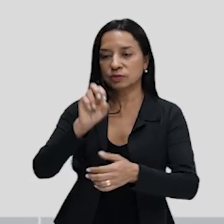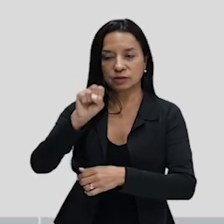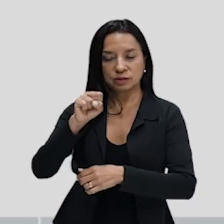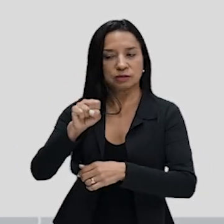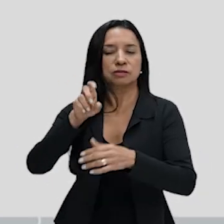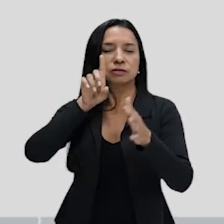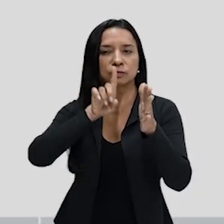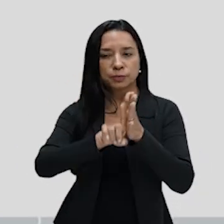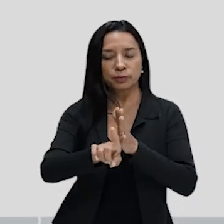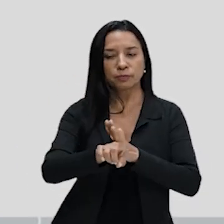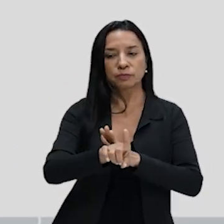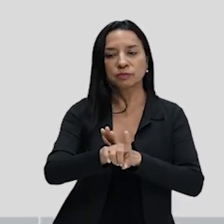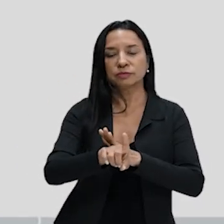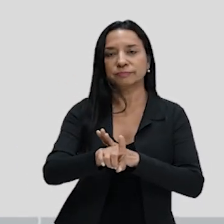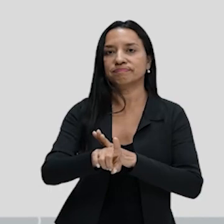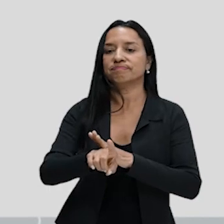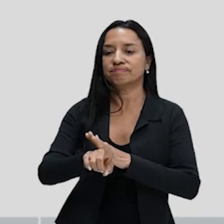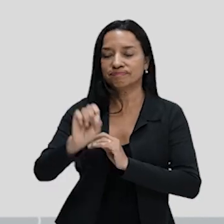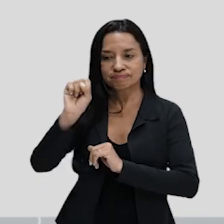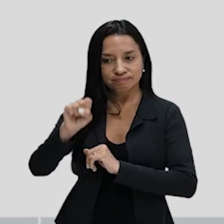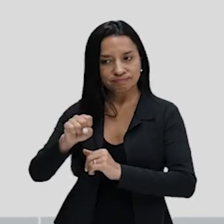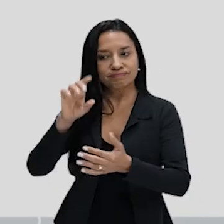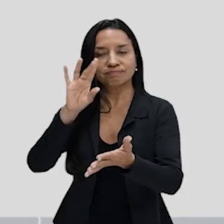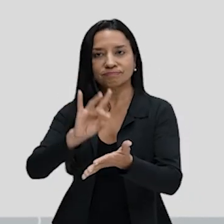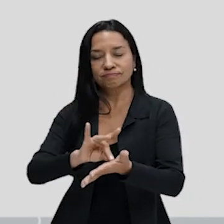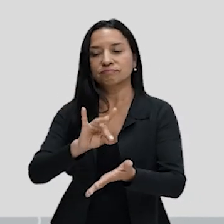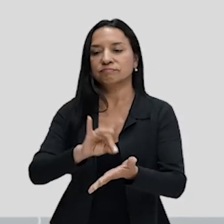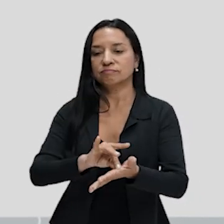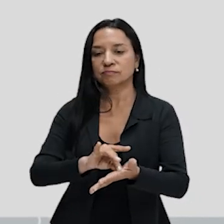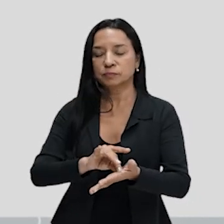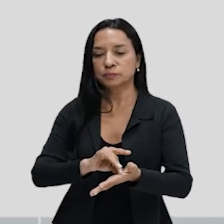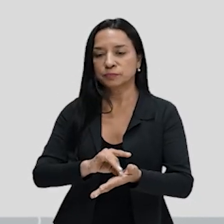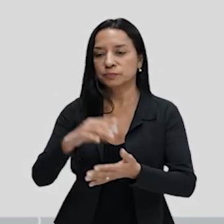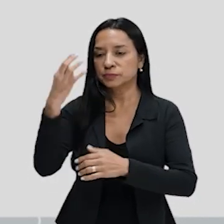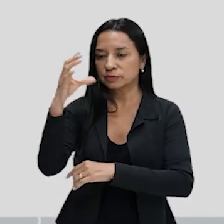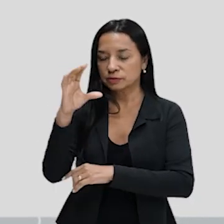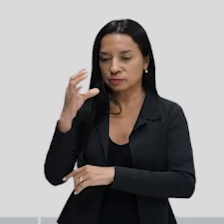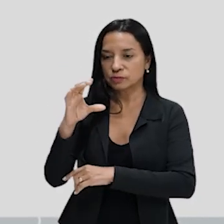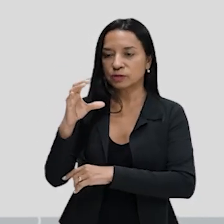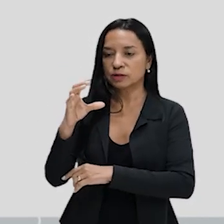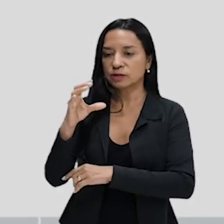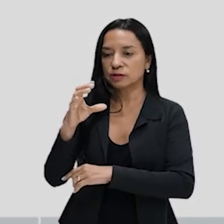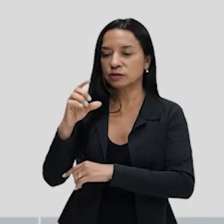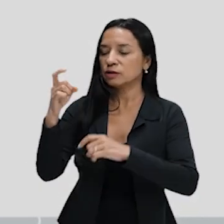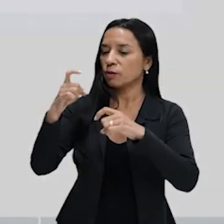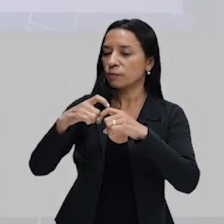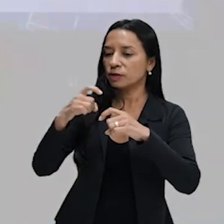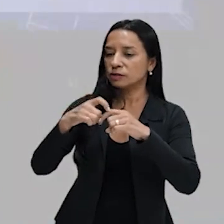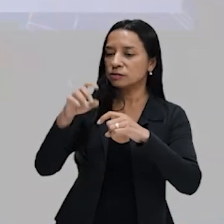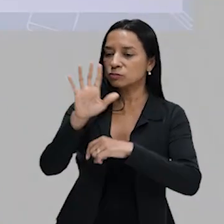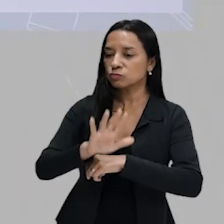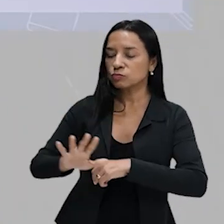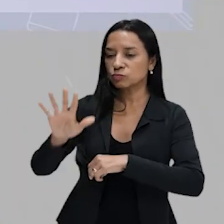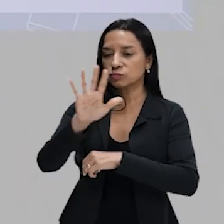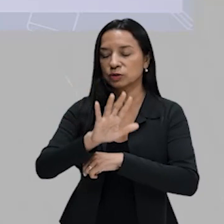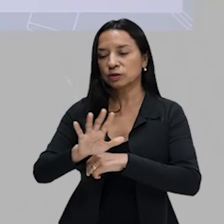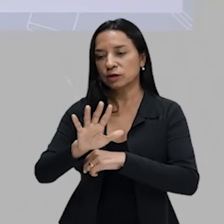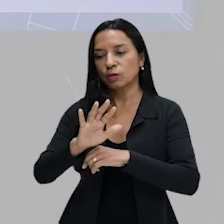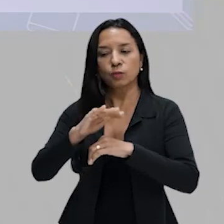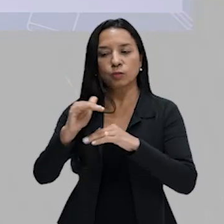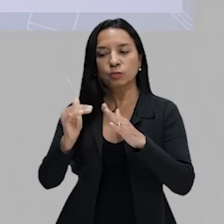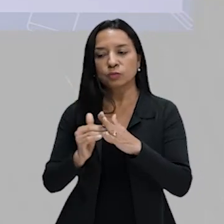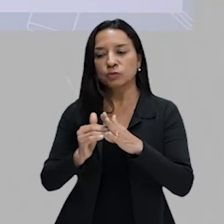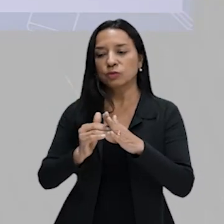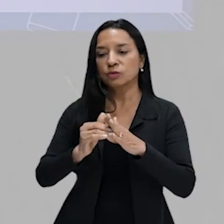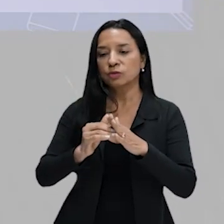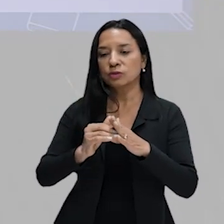as perguntas. E é verdade. A ciência, a medicina no geral, todas essas